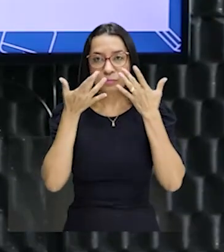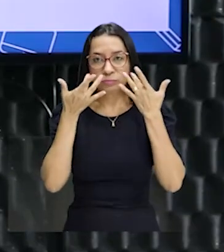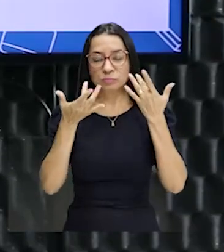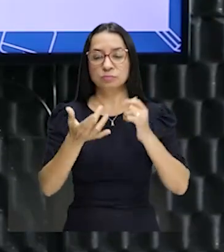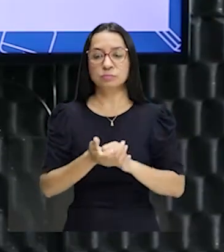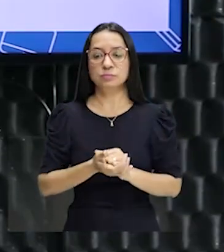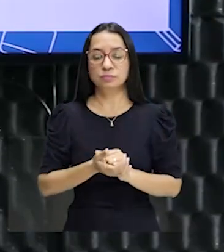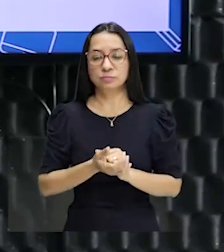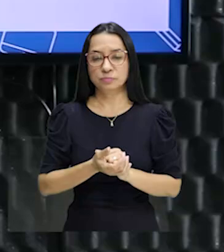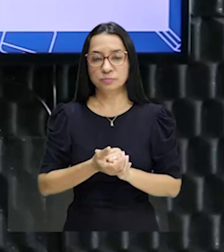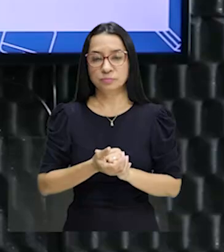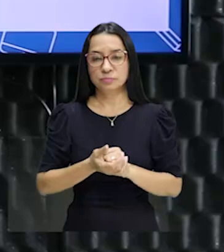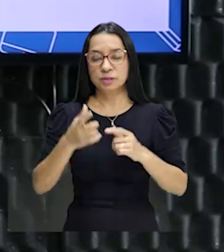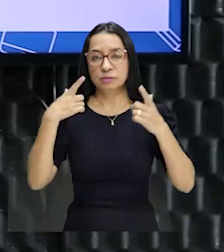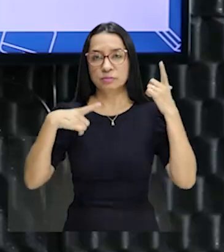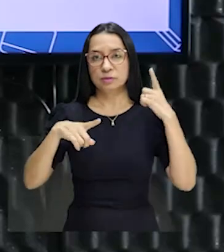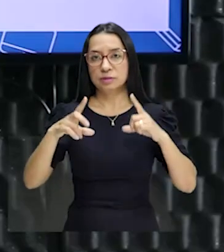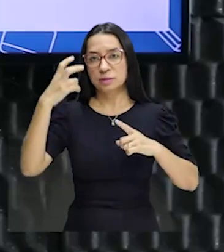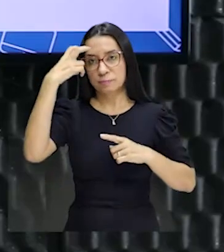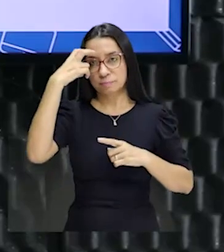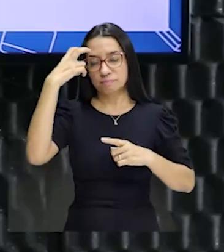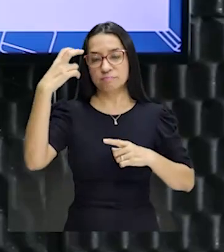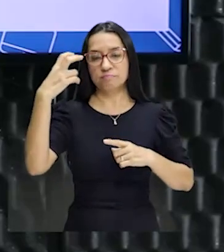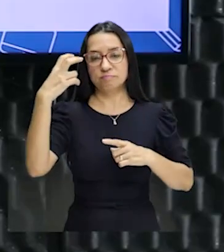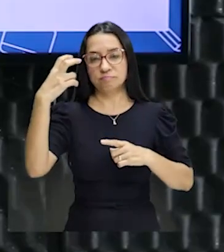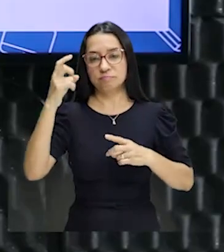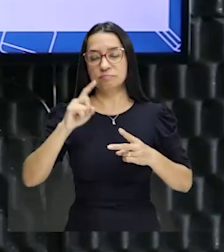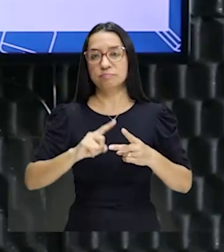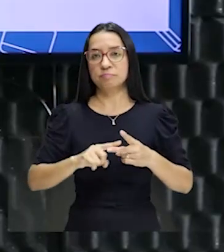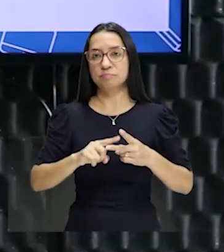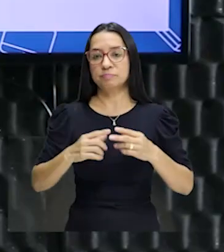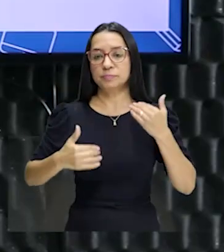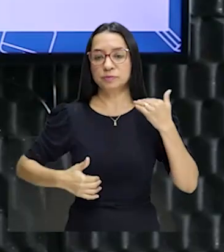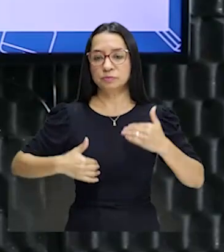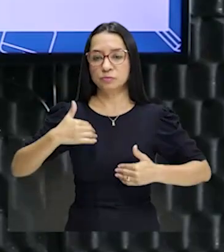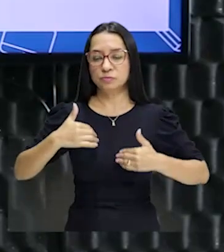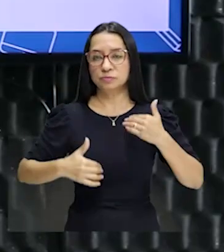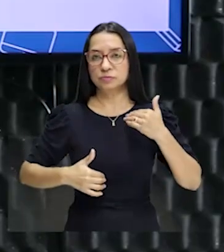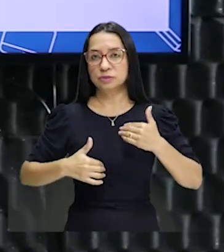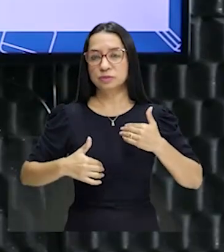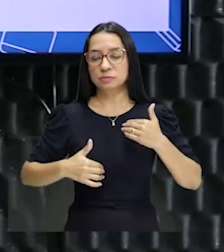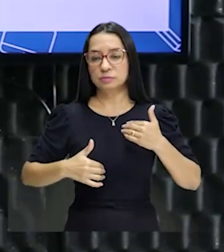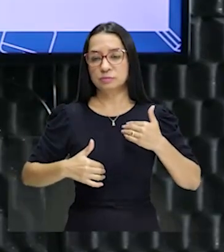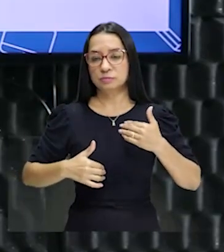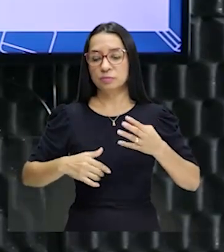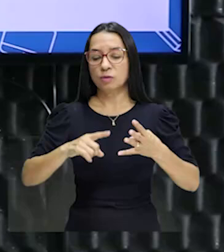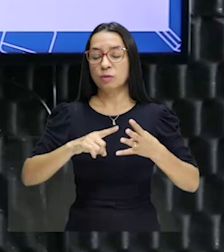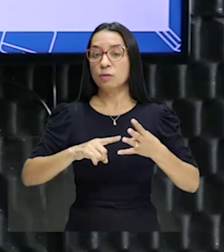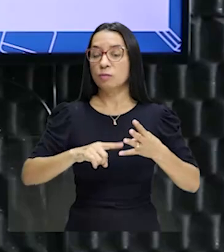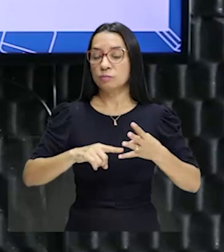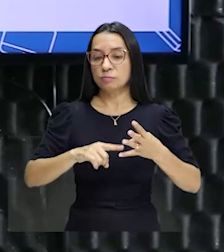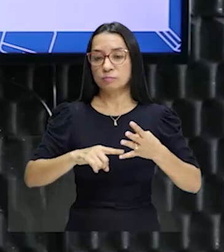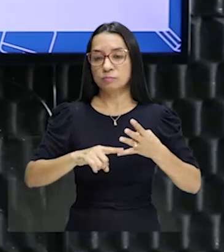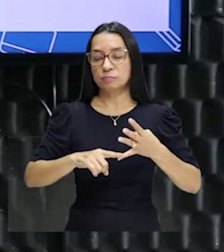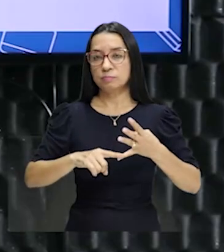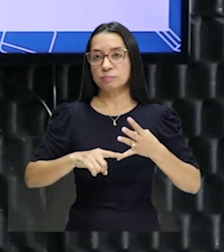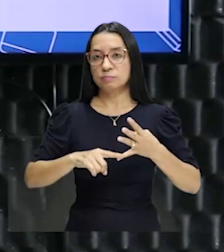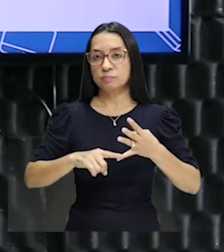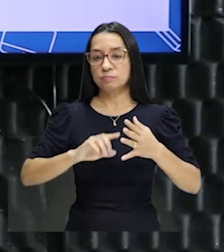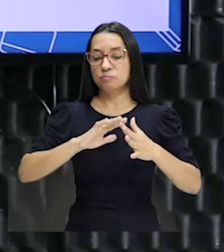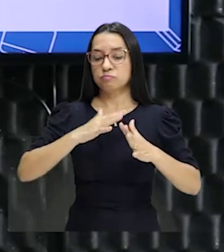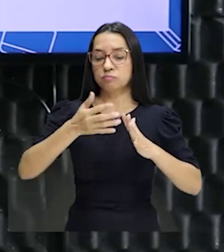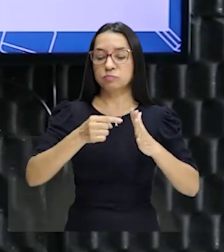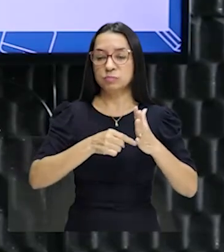artístico, o lazer intelectual, o lazer físico, o